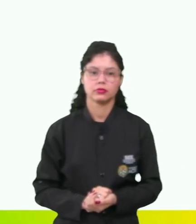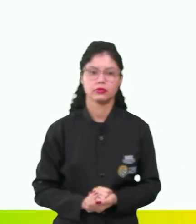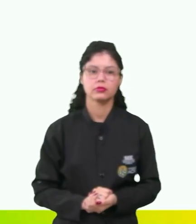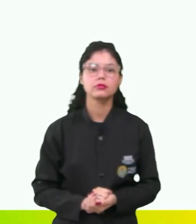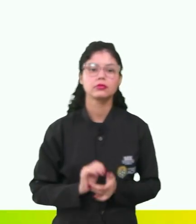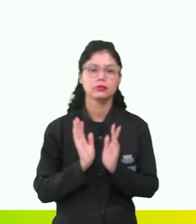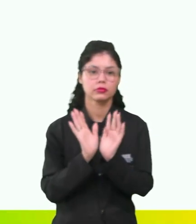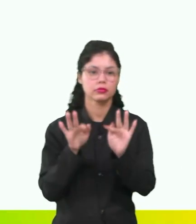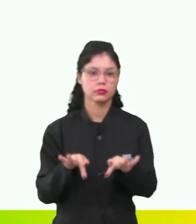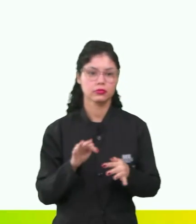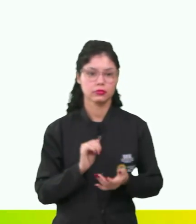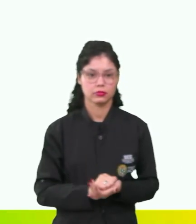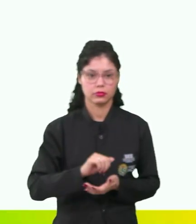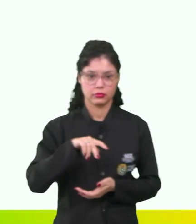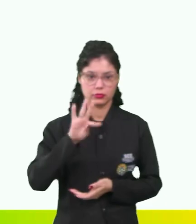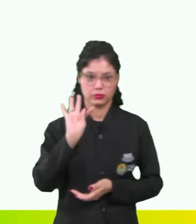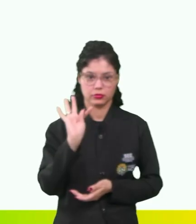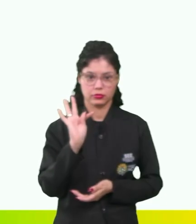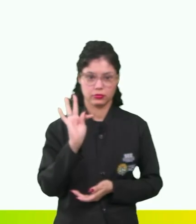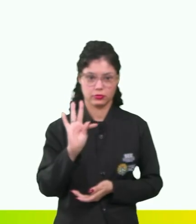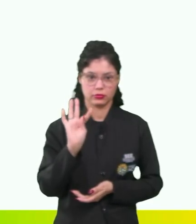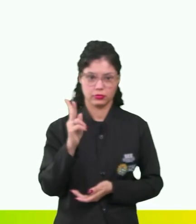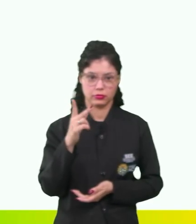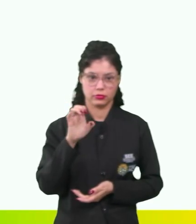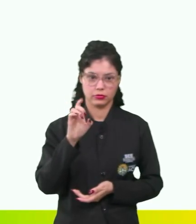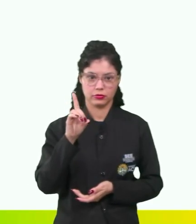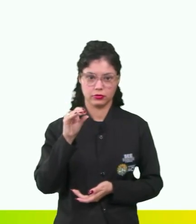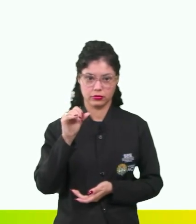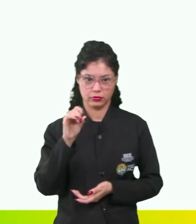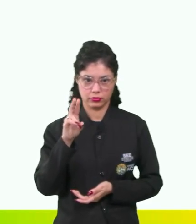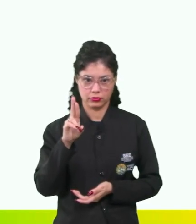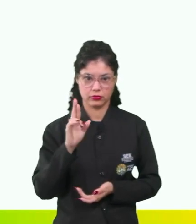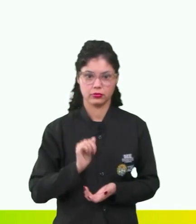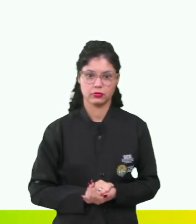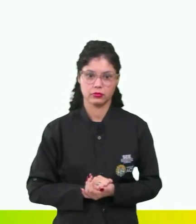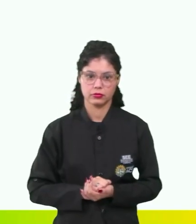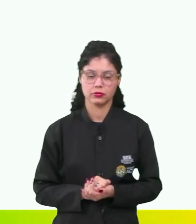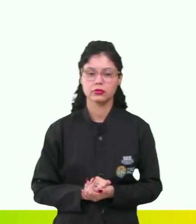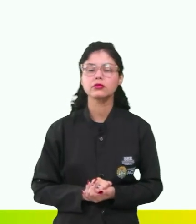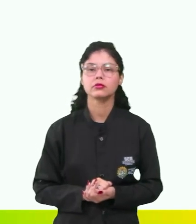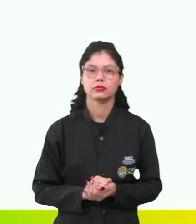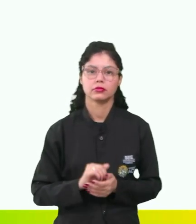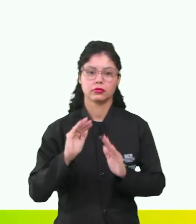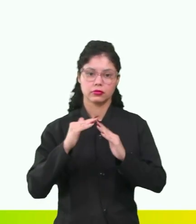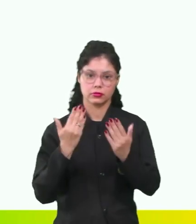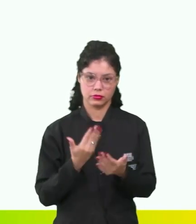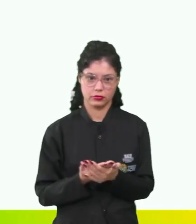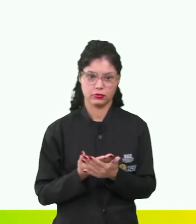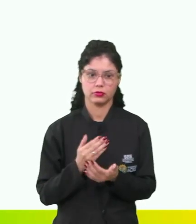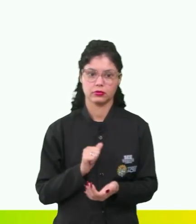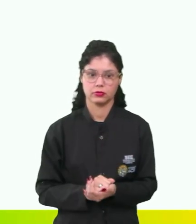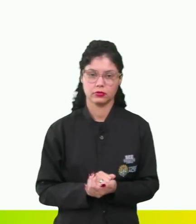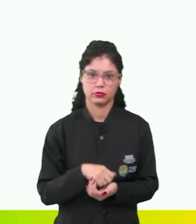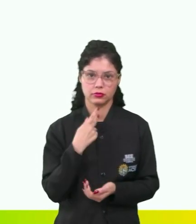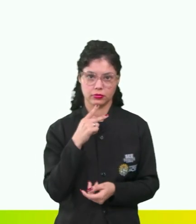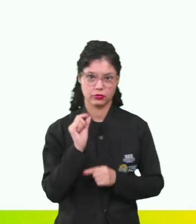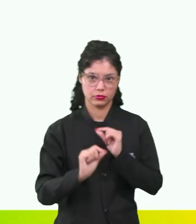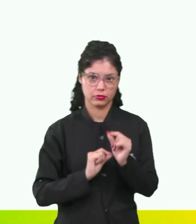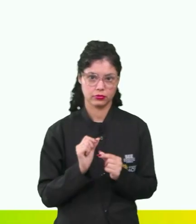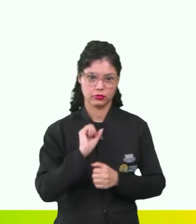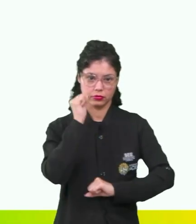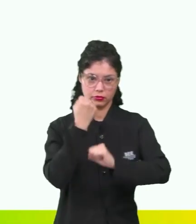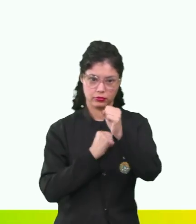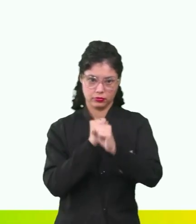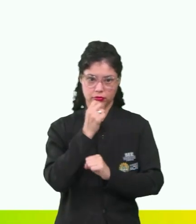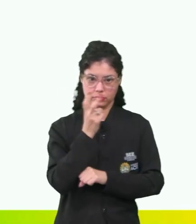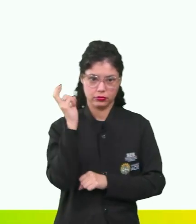E, finalmente, nós temos aí os teóricos Theodor Adorno e Max Horkheim, da Escola de Frankfurt, que eles vão dizer: a